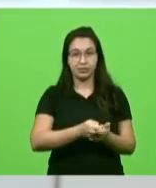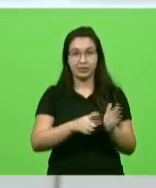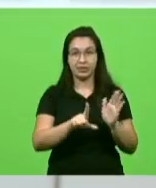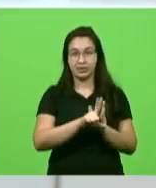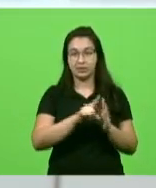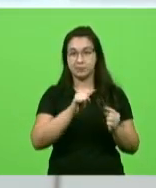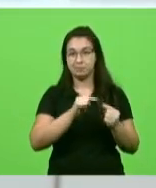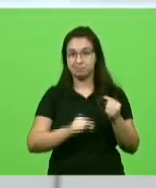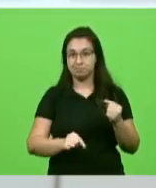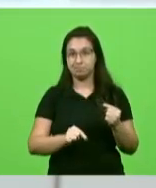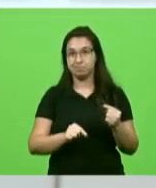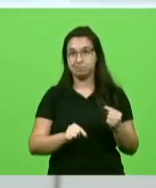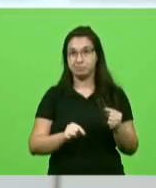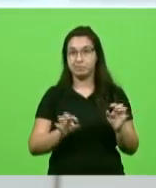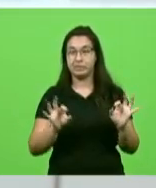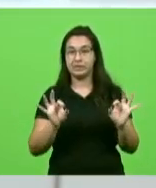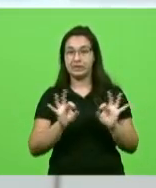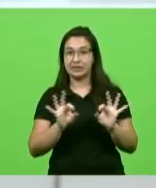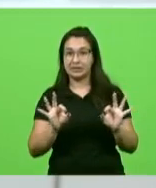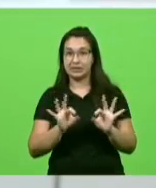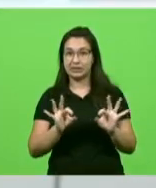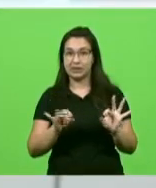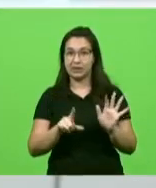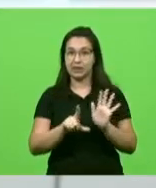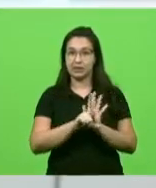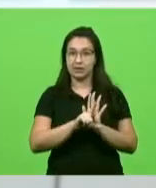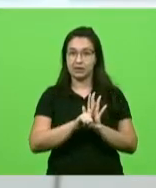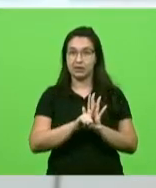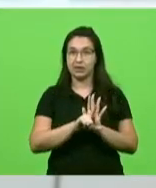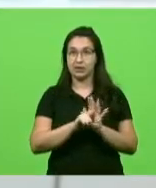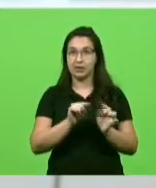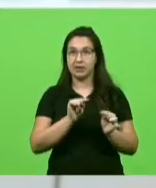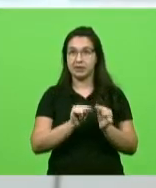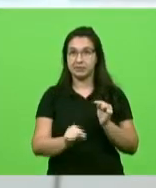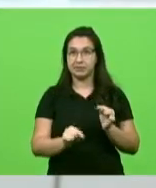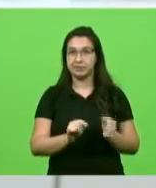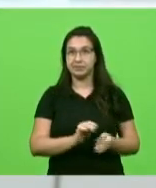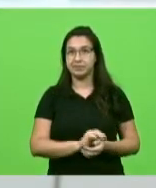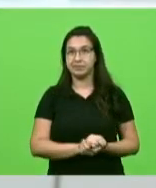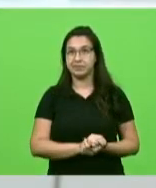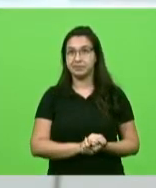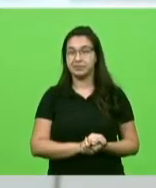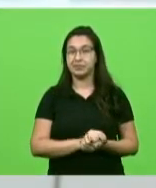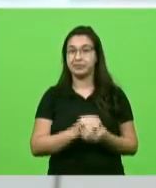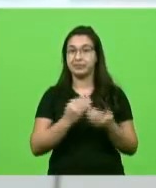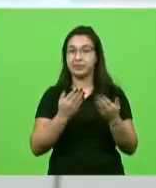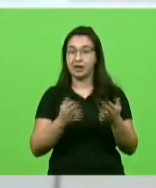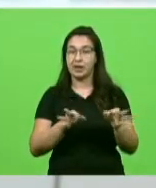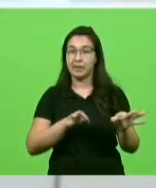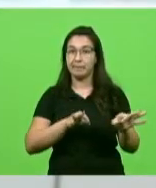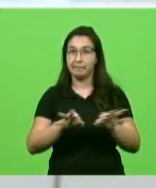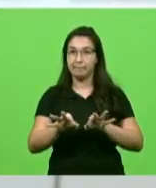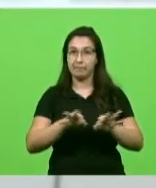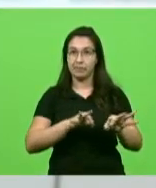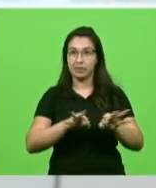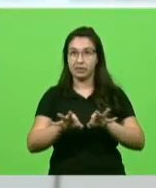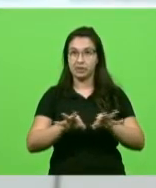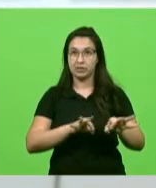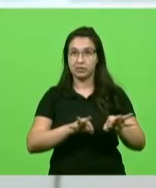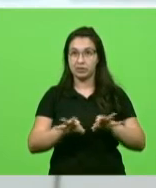observância das prescrições legais relativas nas mesas ao ano ir e planejar